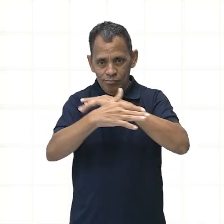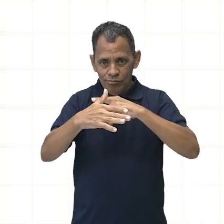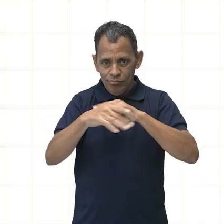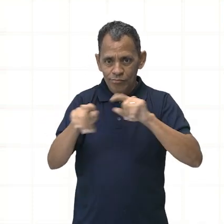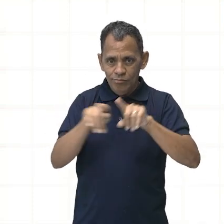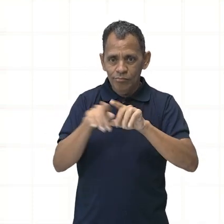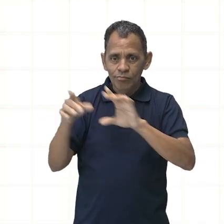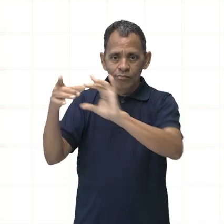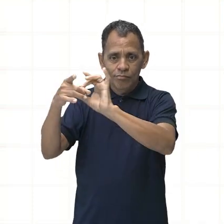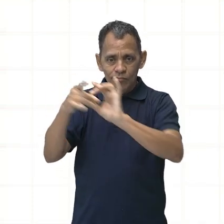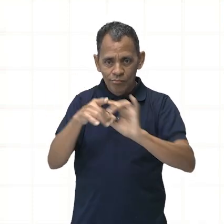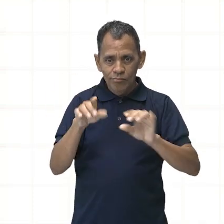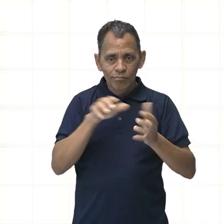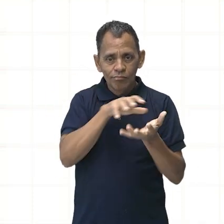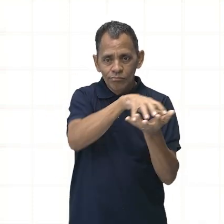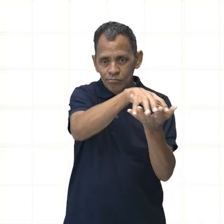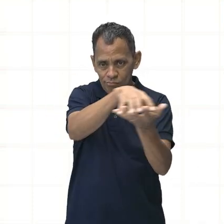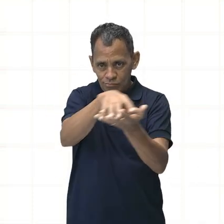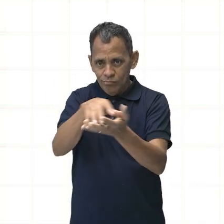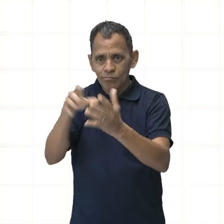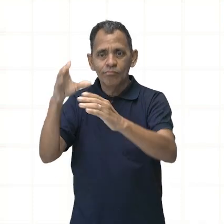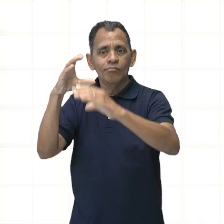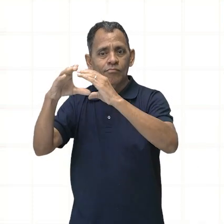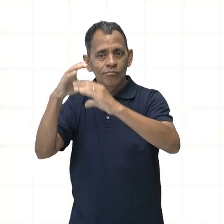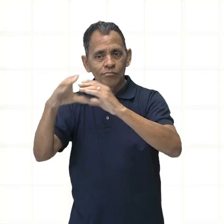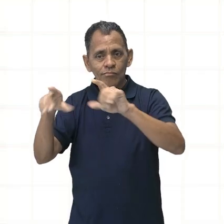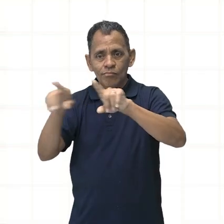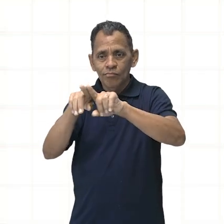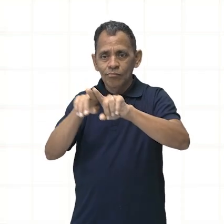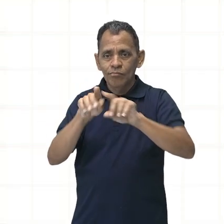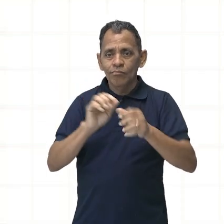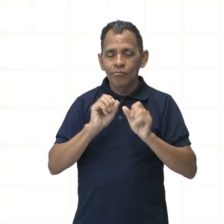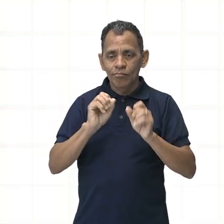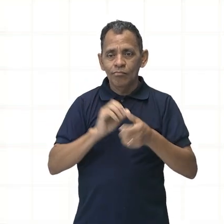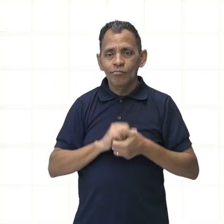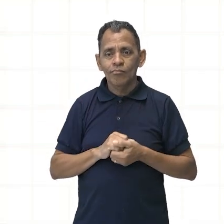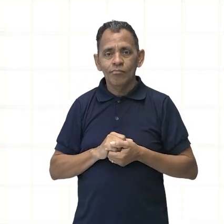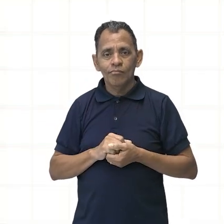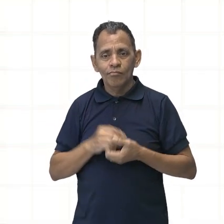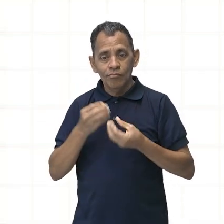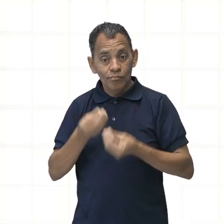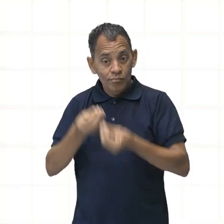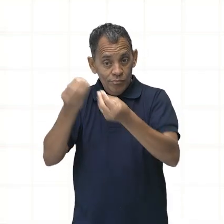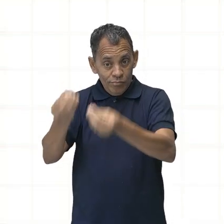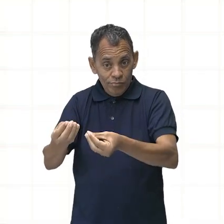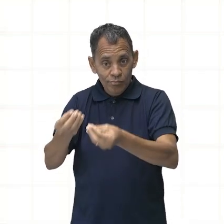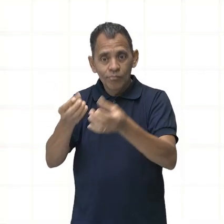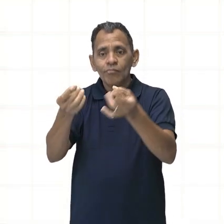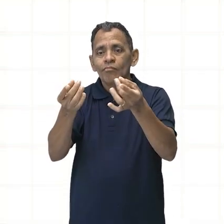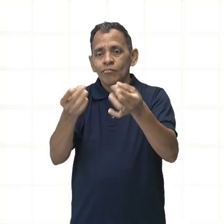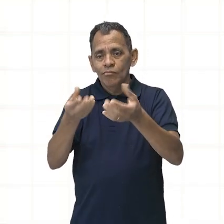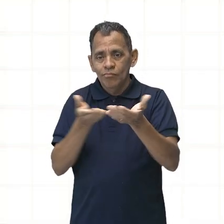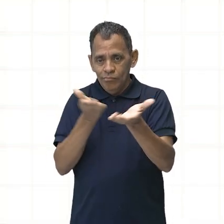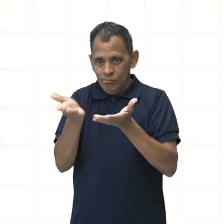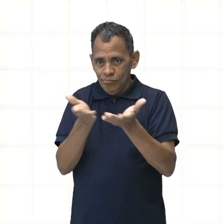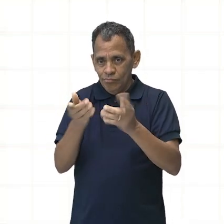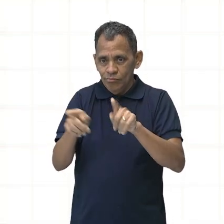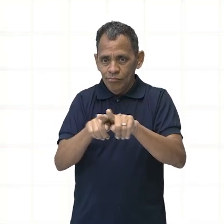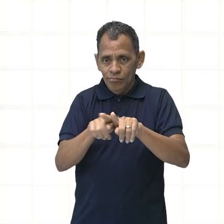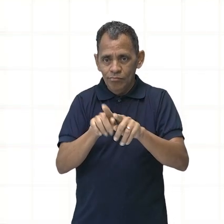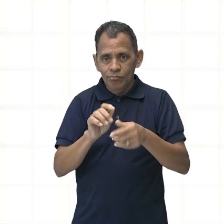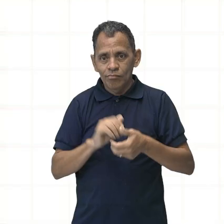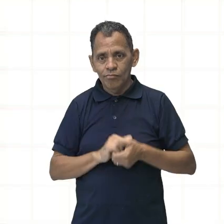ali aos transportes, às comunicações e à ampliação de ofertas de comércios e serviços também,